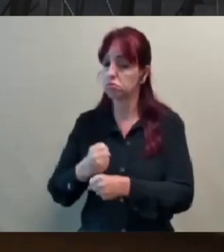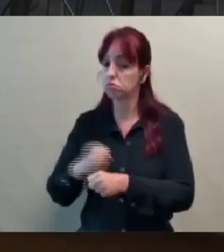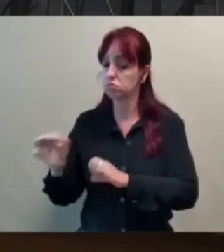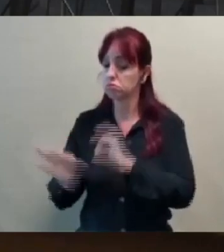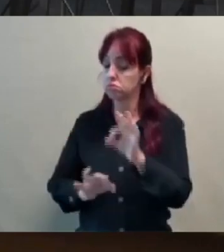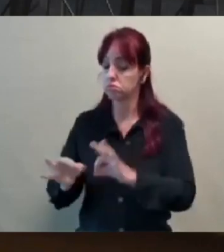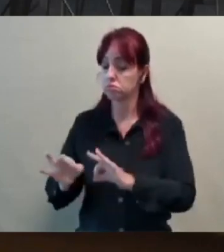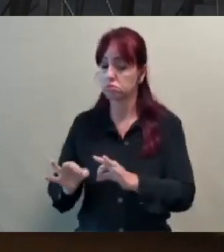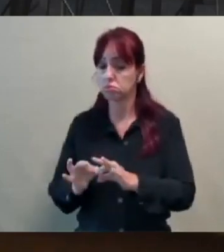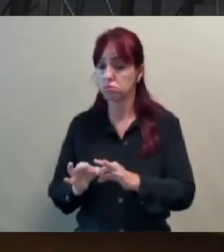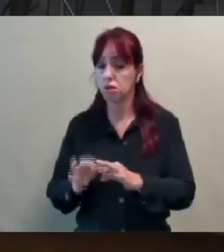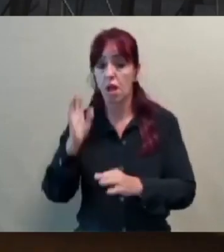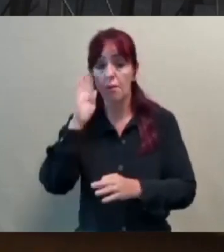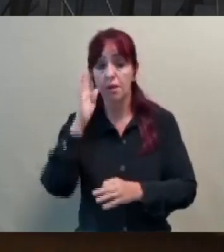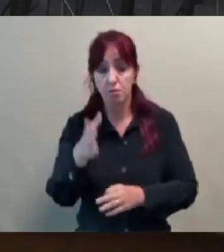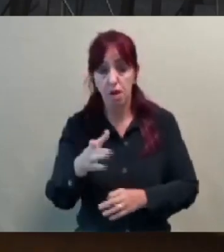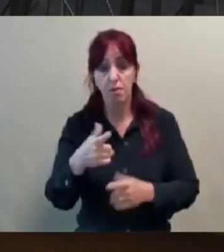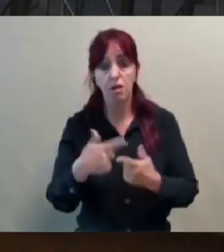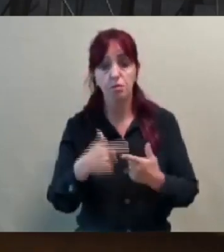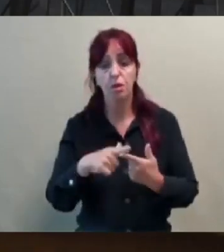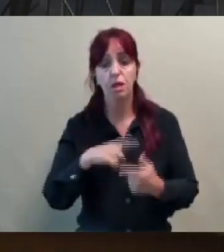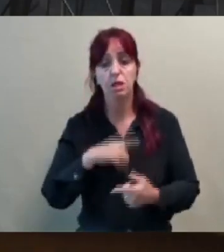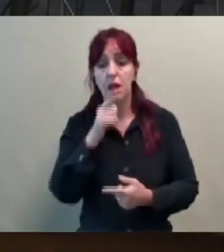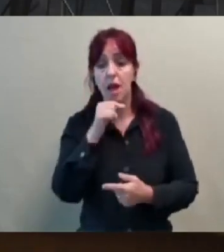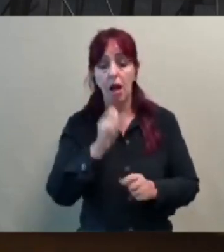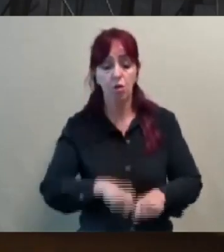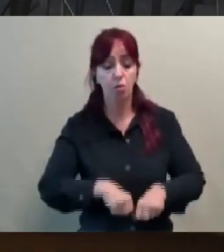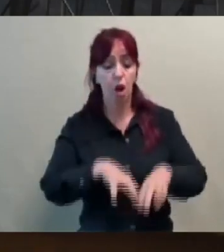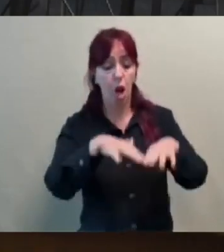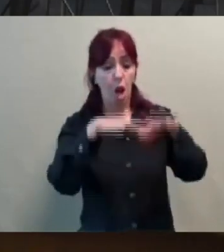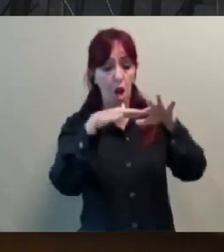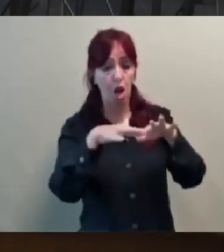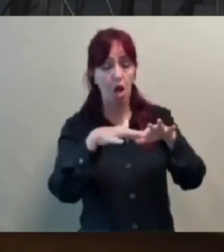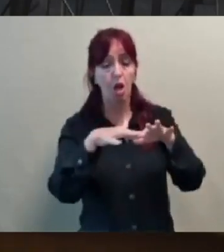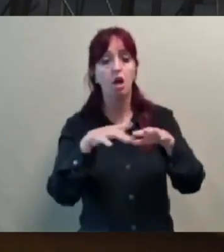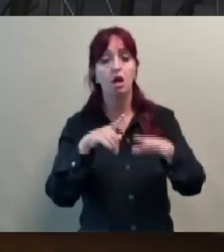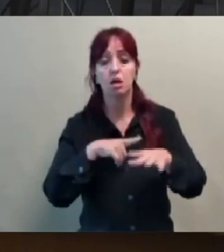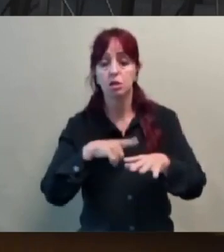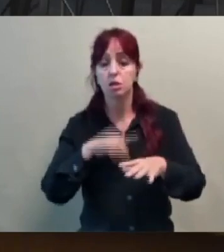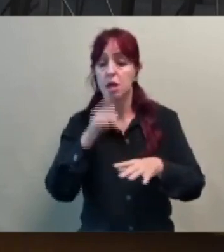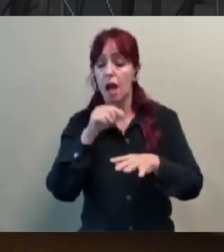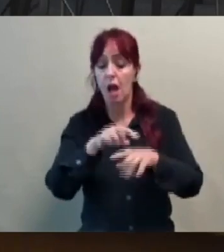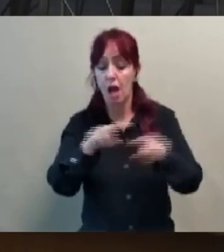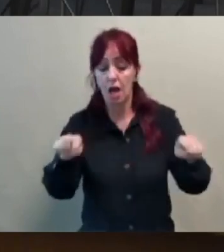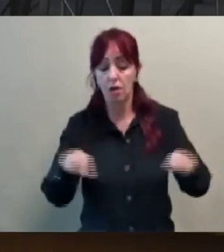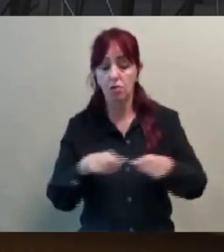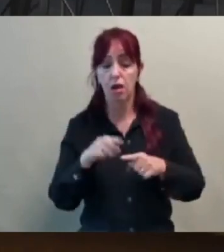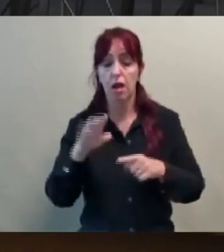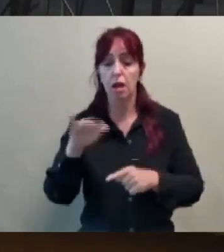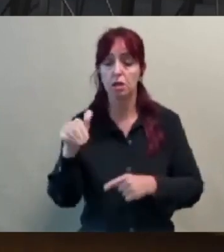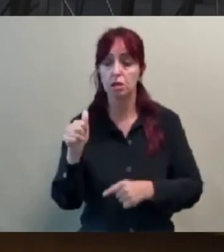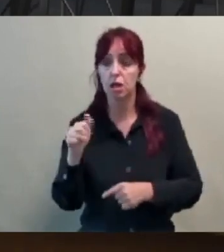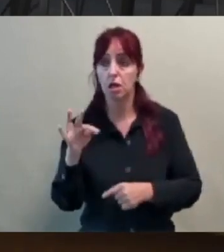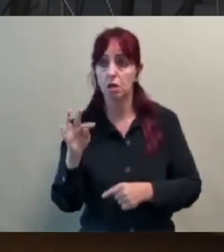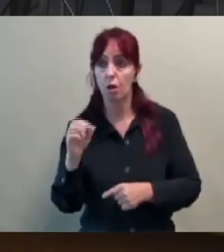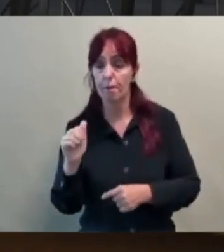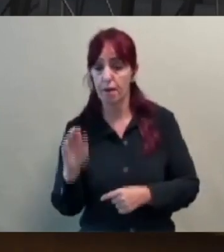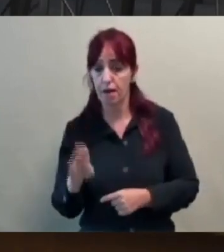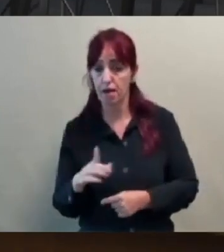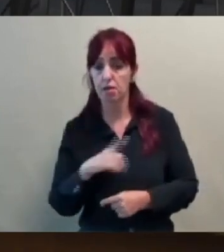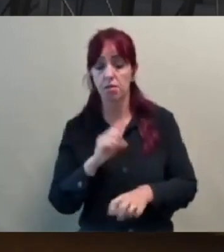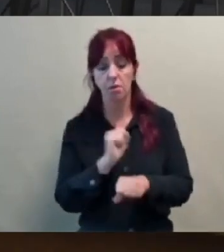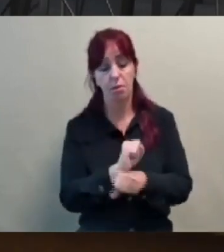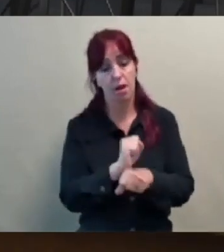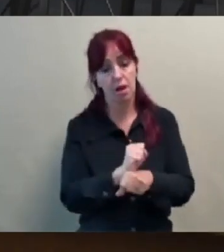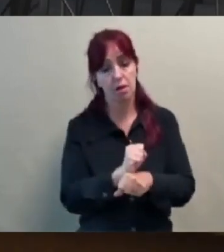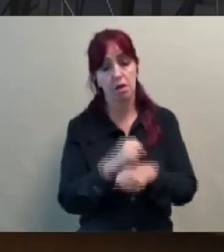O Barreiro tinha a segunda bacia do Larejo Jatobá, que estava parada há anos, que o Calil não mexeu um centímetro nela. E hoje